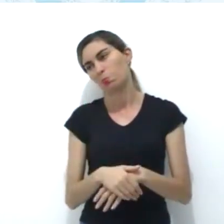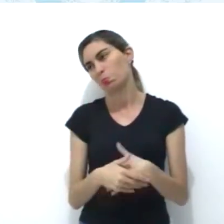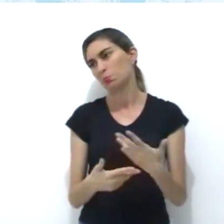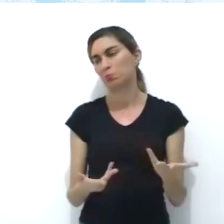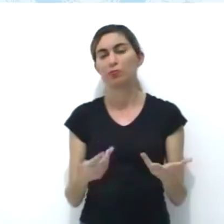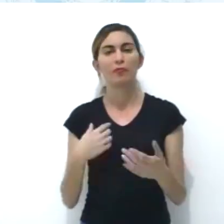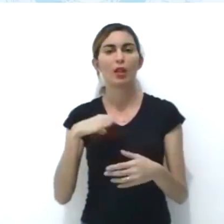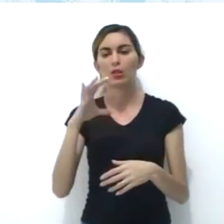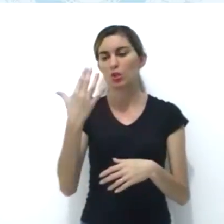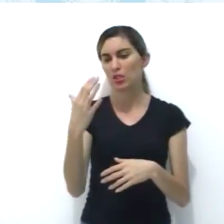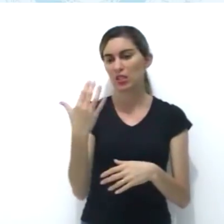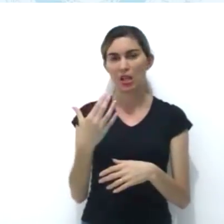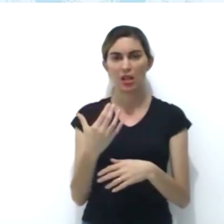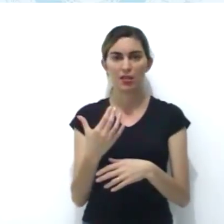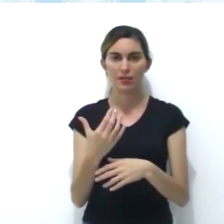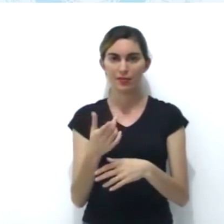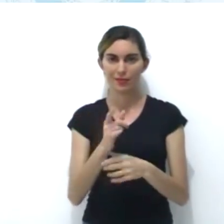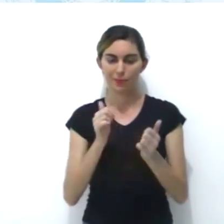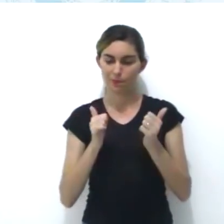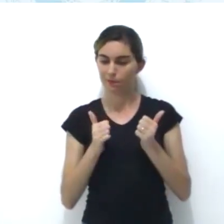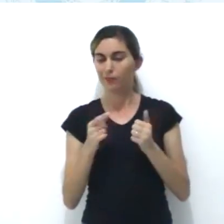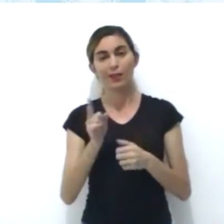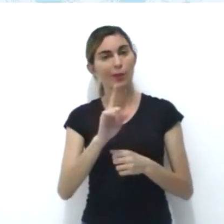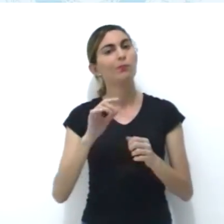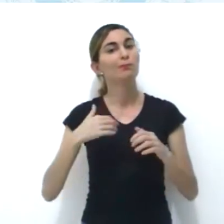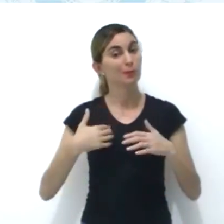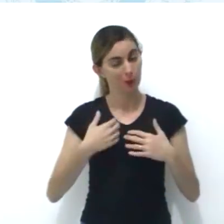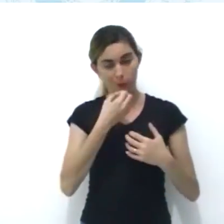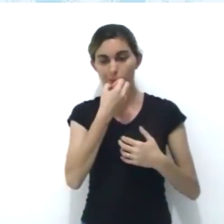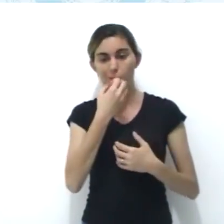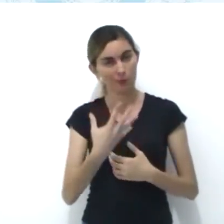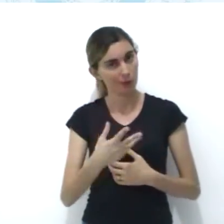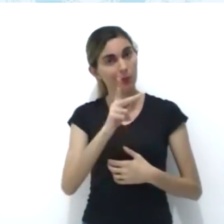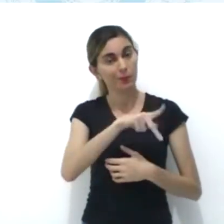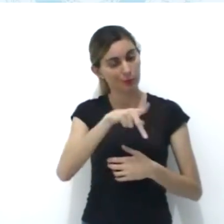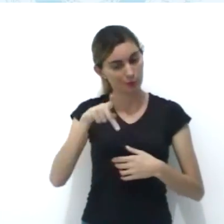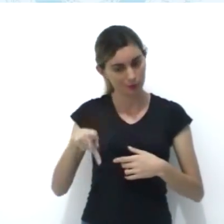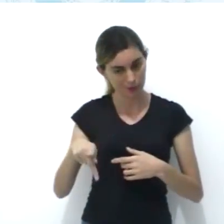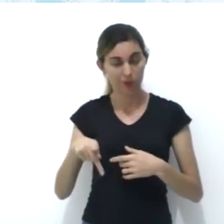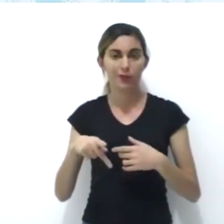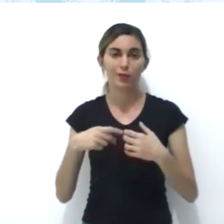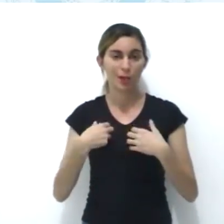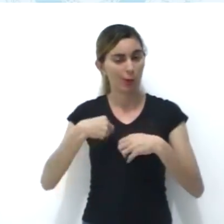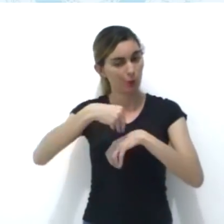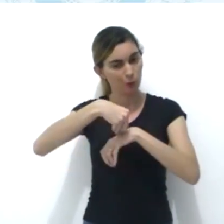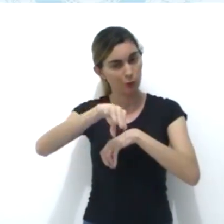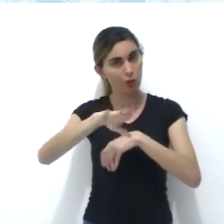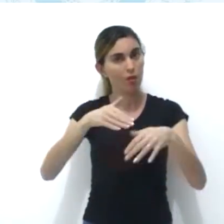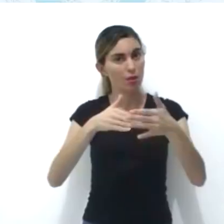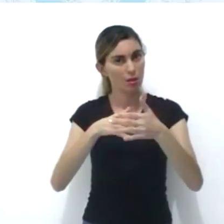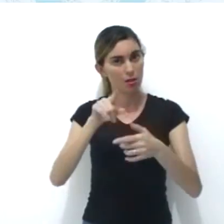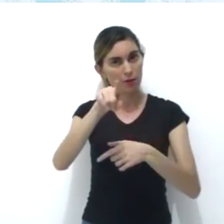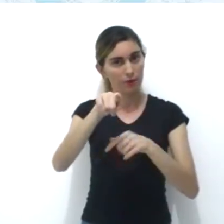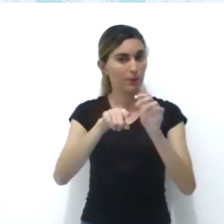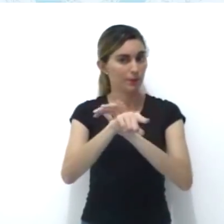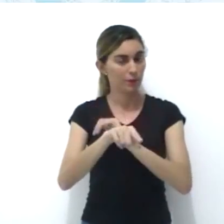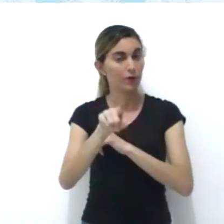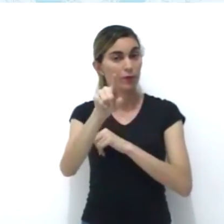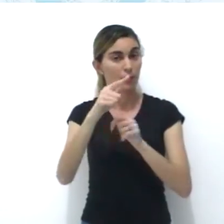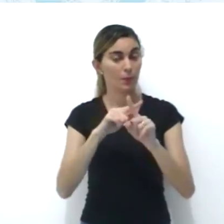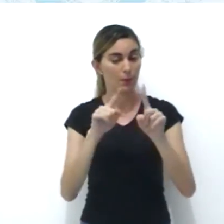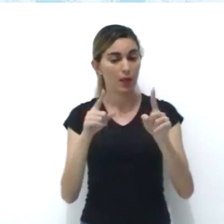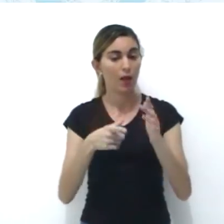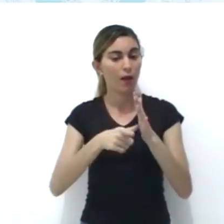morrer. Mas claro, como toda boa professora que sou, vou deixar um desafio para